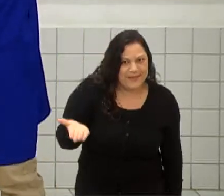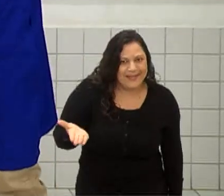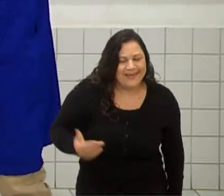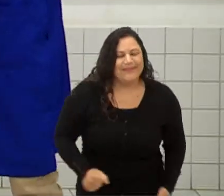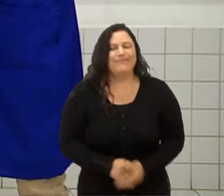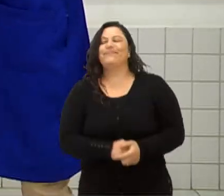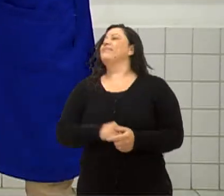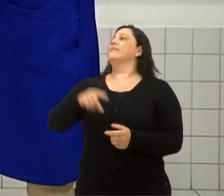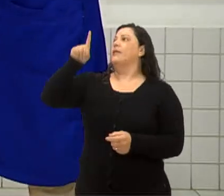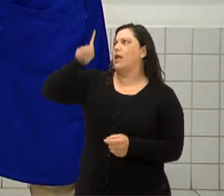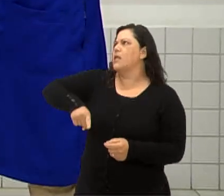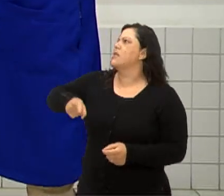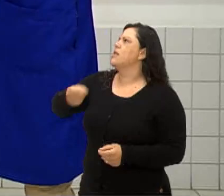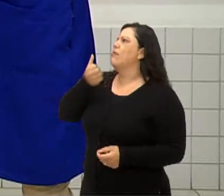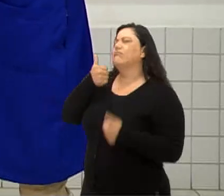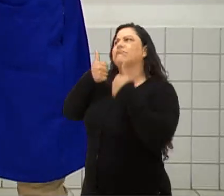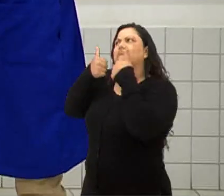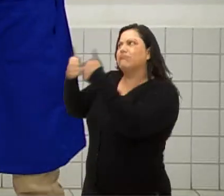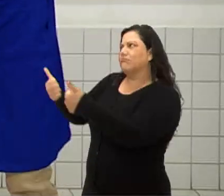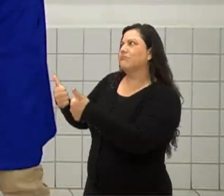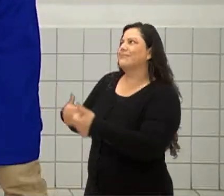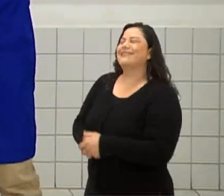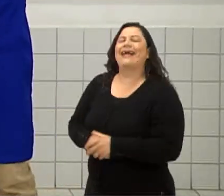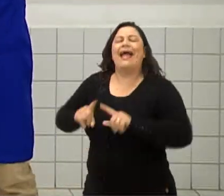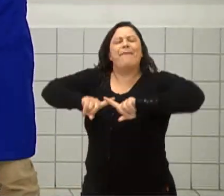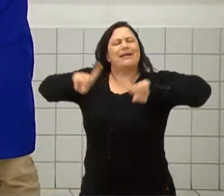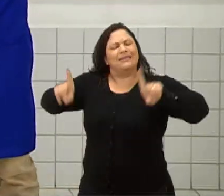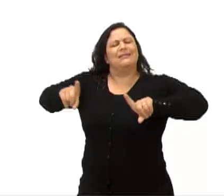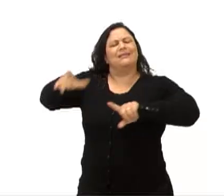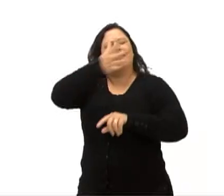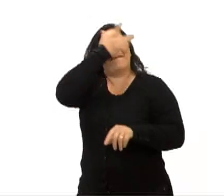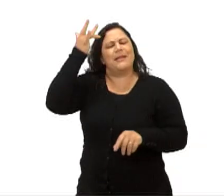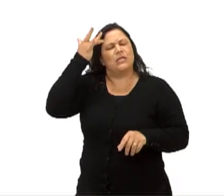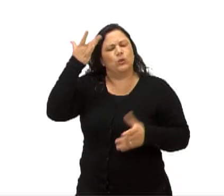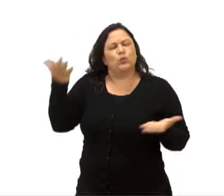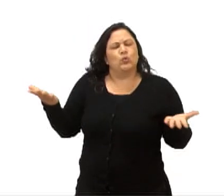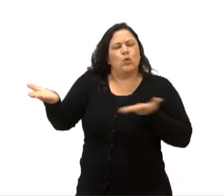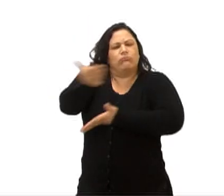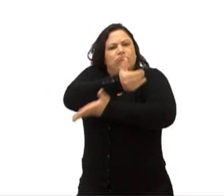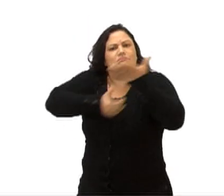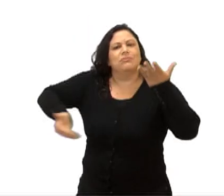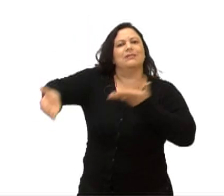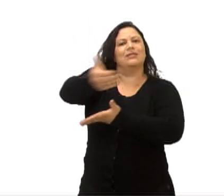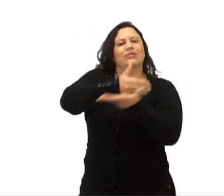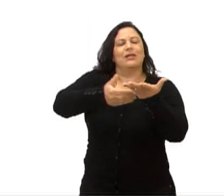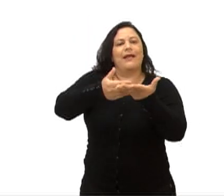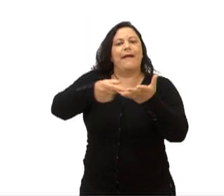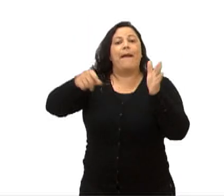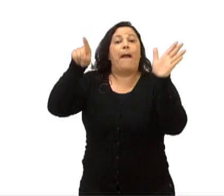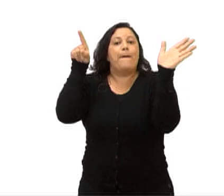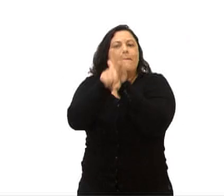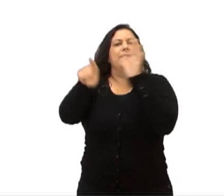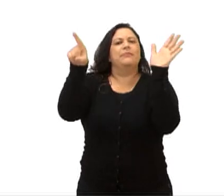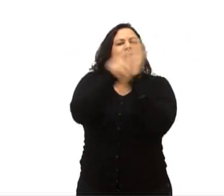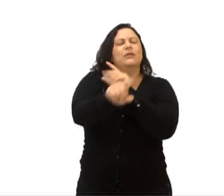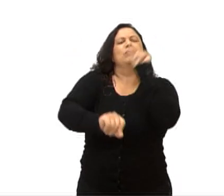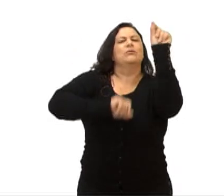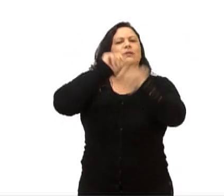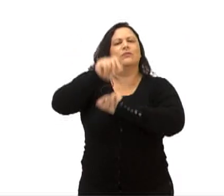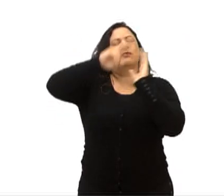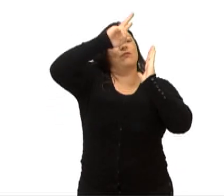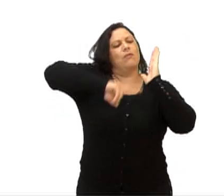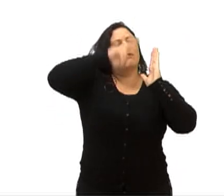interagir conosco, temos aqui uma primeira atividade, um primeiro quiz, que diz aqui, ó, vamos ler juntos aqui então,